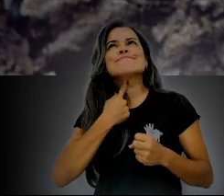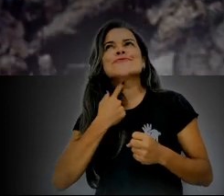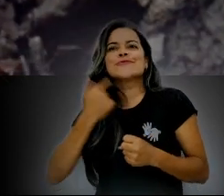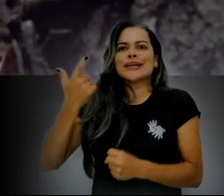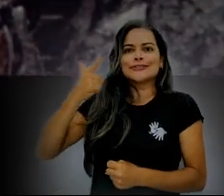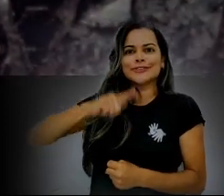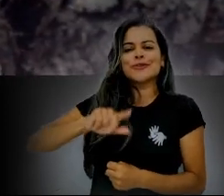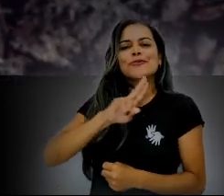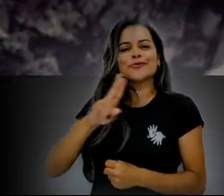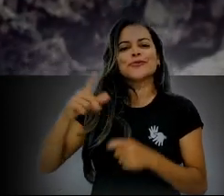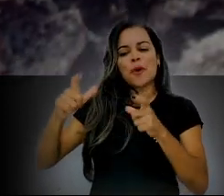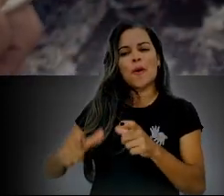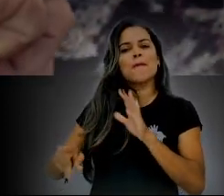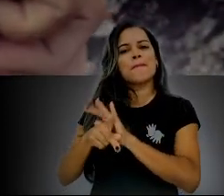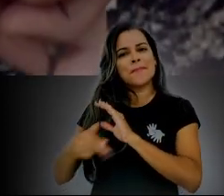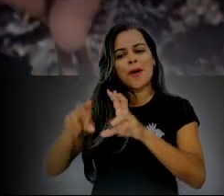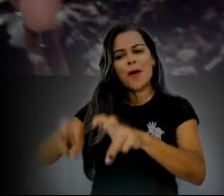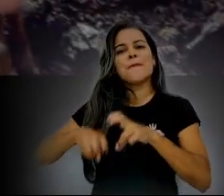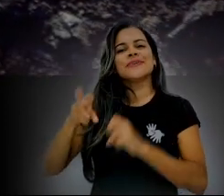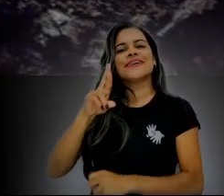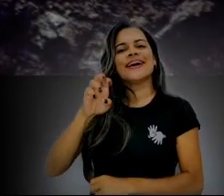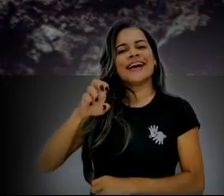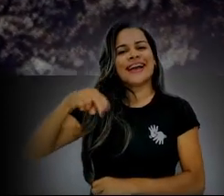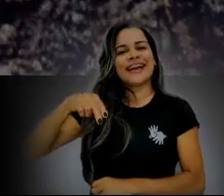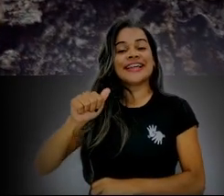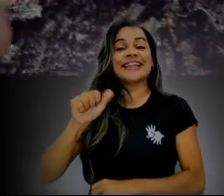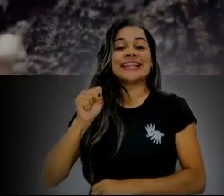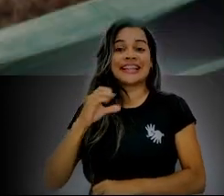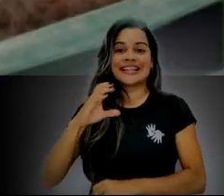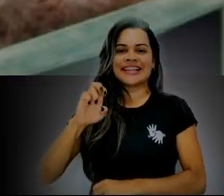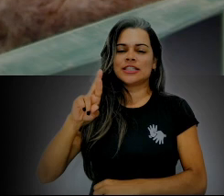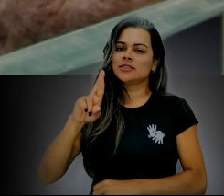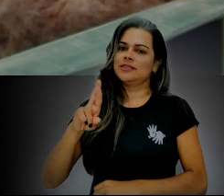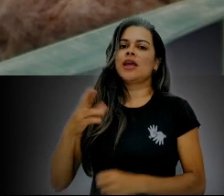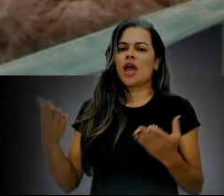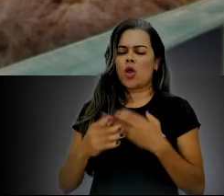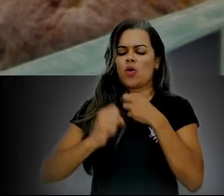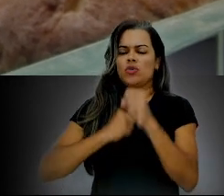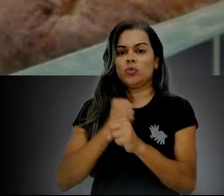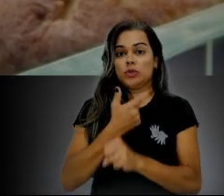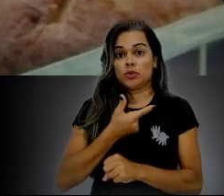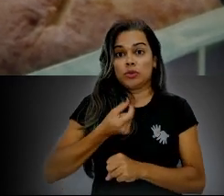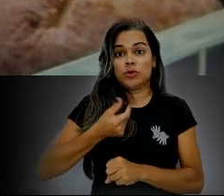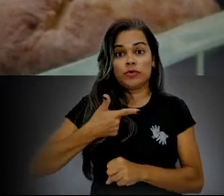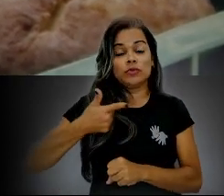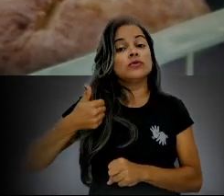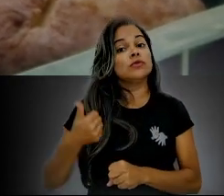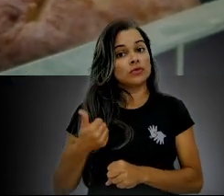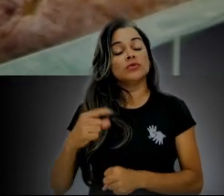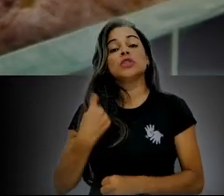ela ressurgiu aqui Portanto o nome Renascer né sítio Renascer e agora em